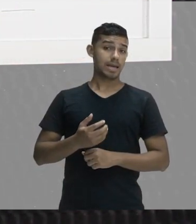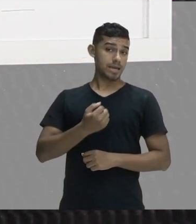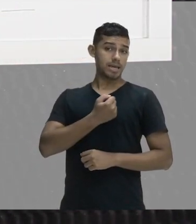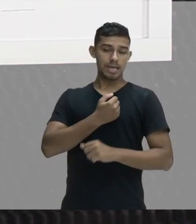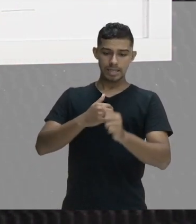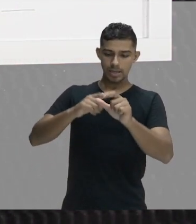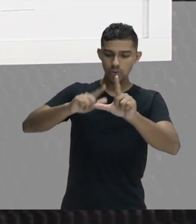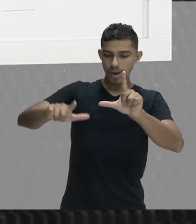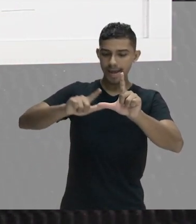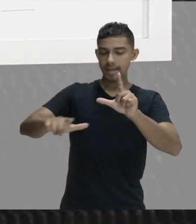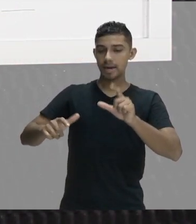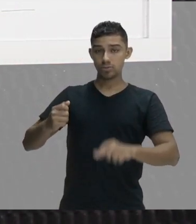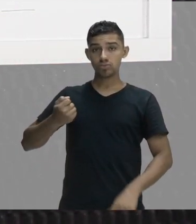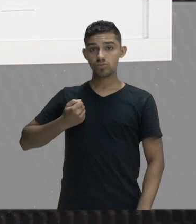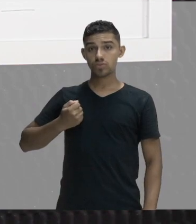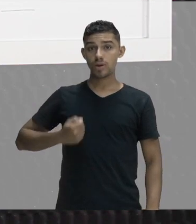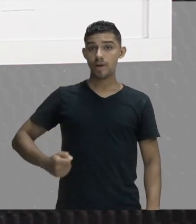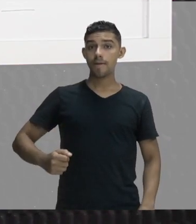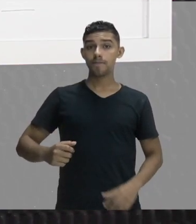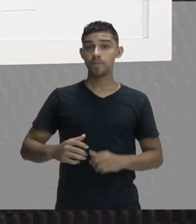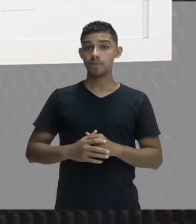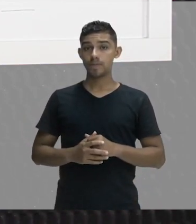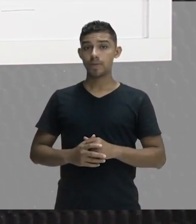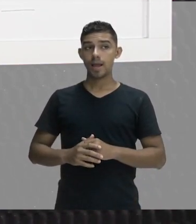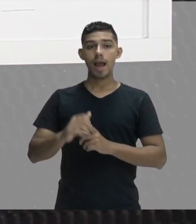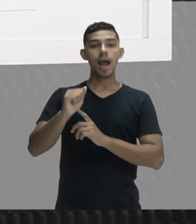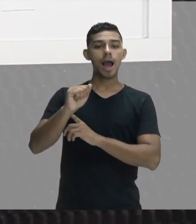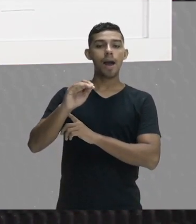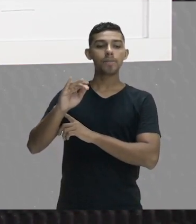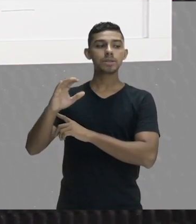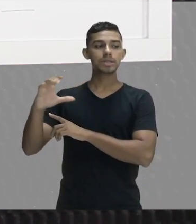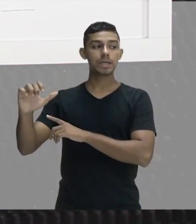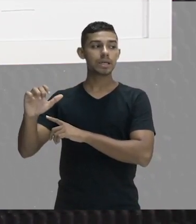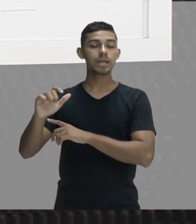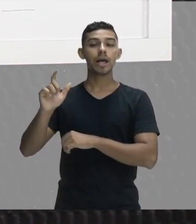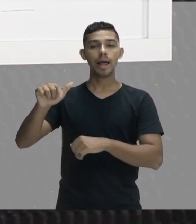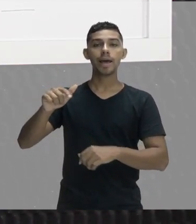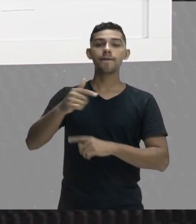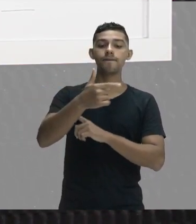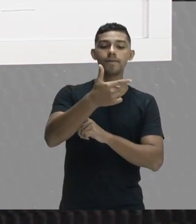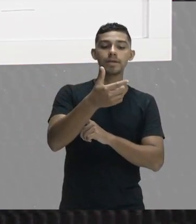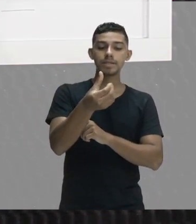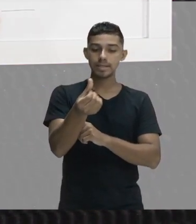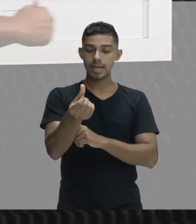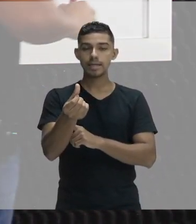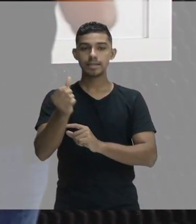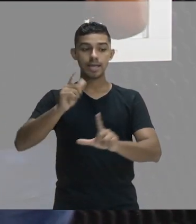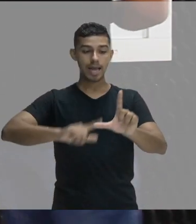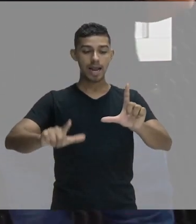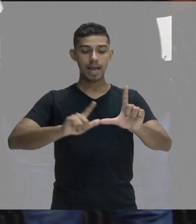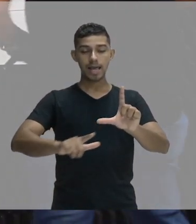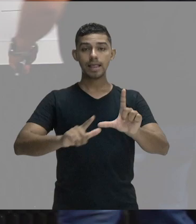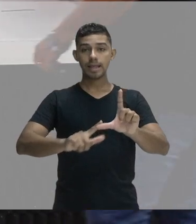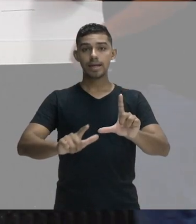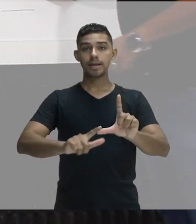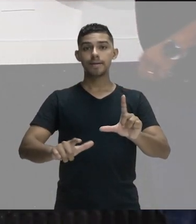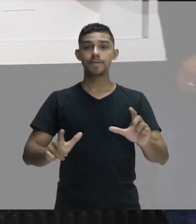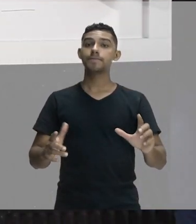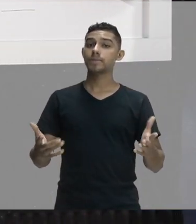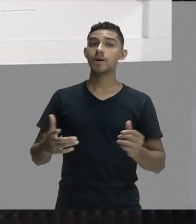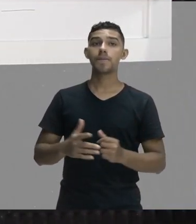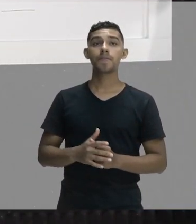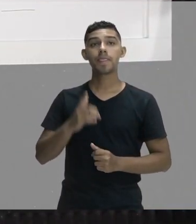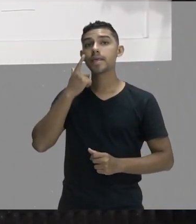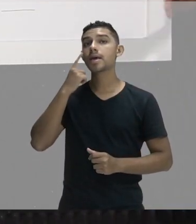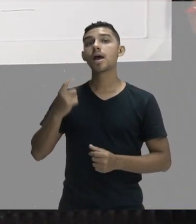letras, temos 26 letras aí no nosso alfabeto. Se eu for usar as 26 letras, olha só, aí, veja bem,